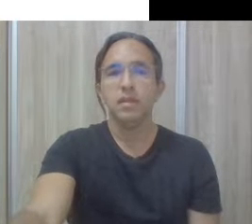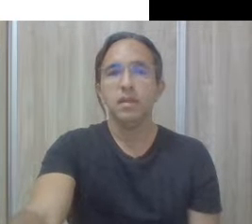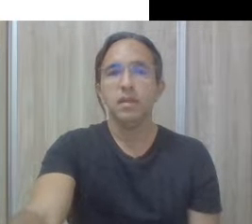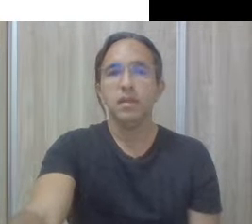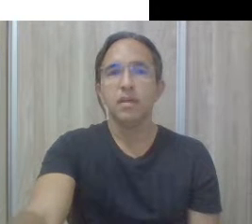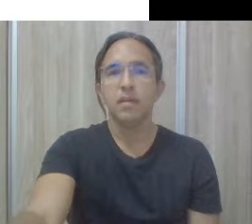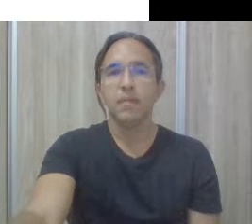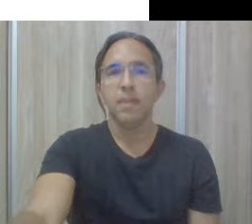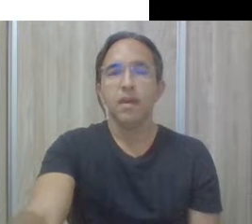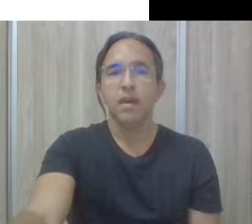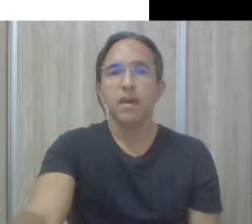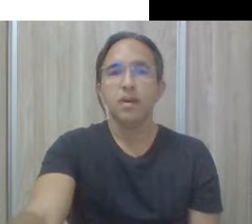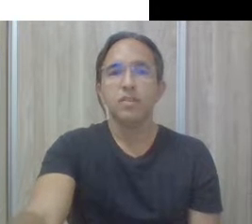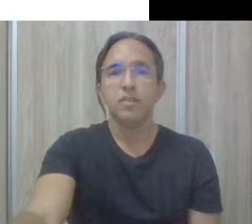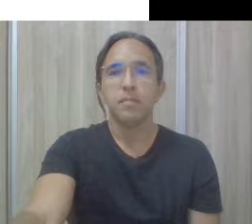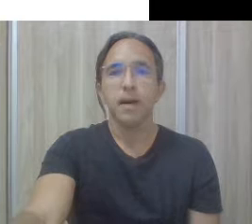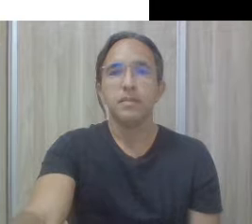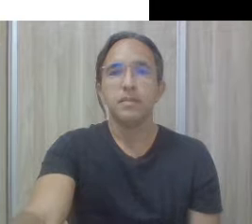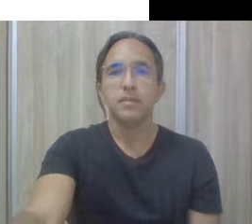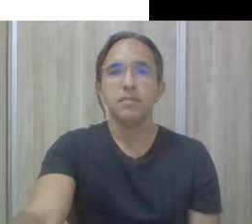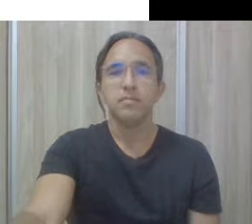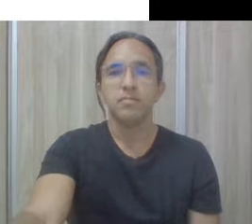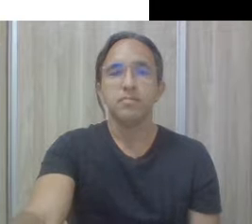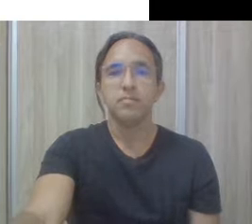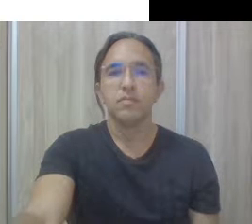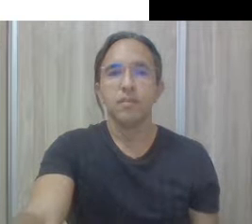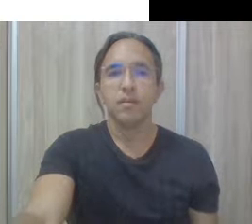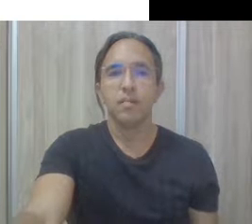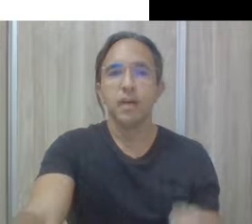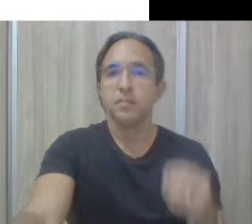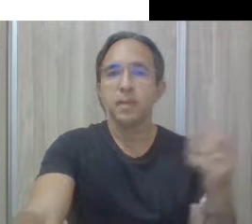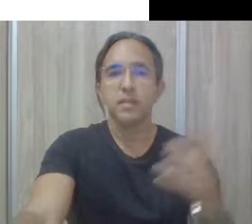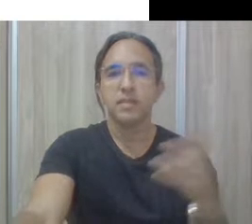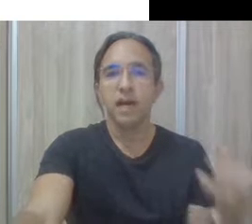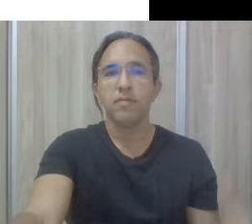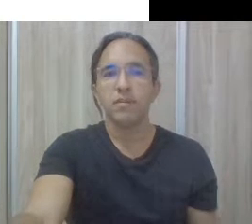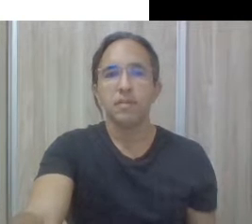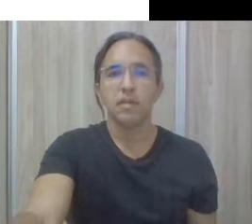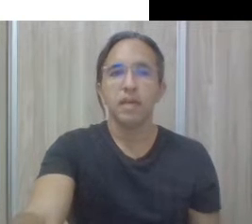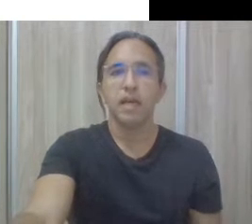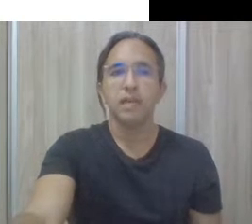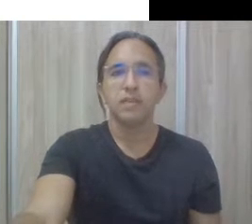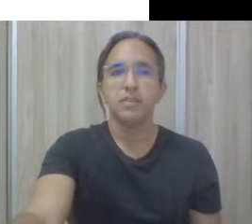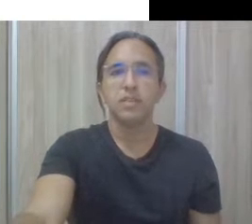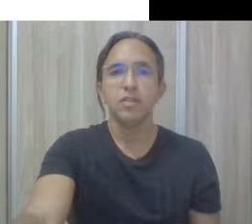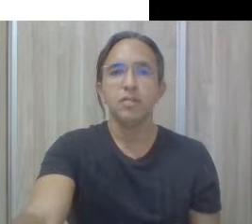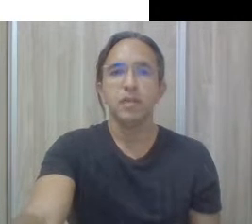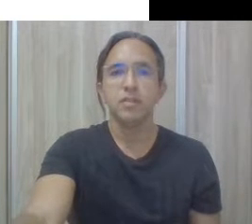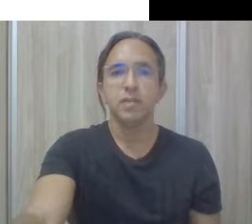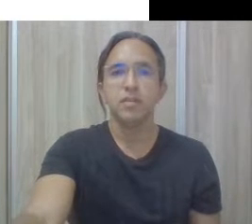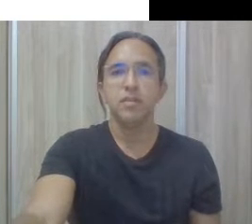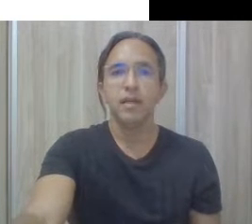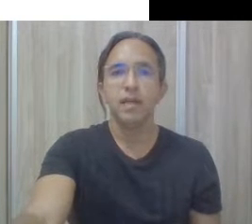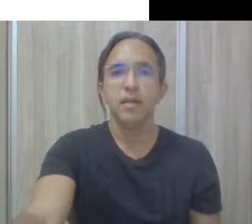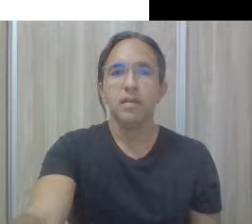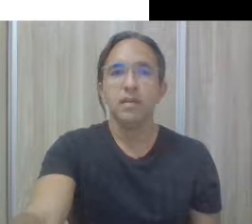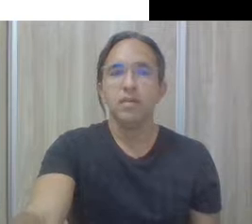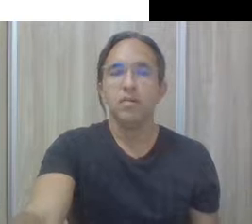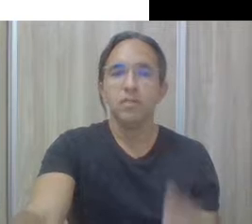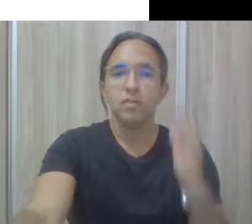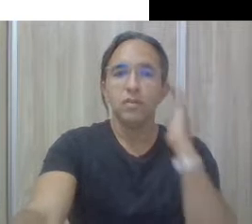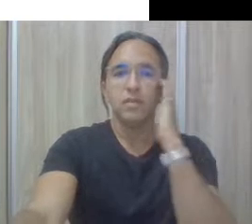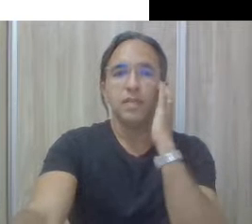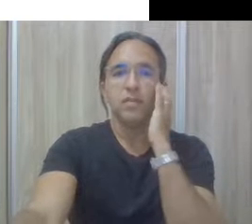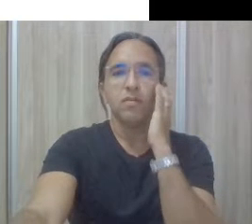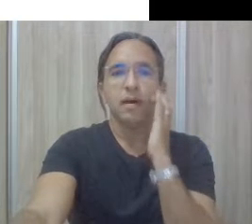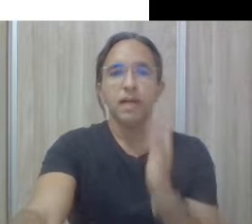aqui que, que eu tinha mais assim, mais pensava que era desse jeito mesmo, mas não é.